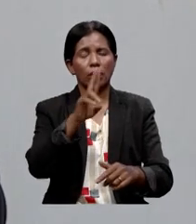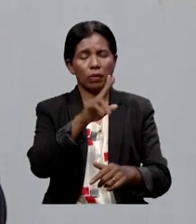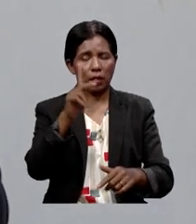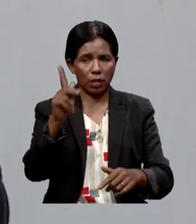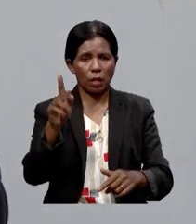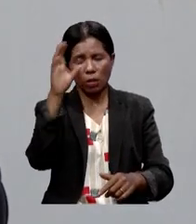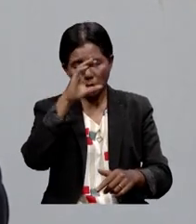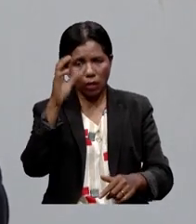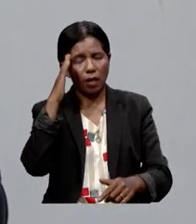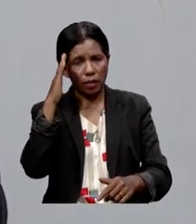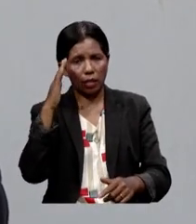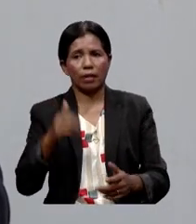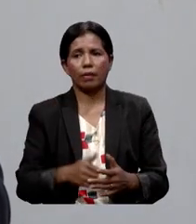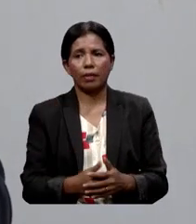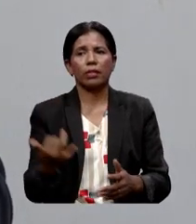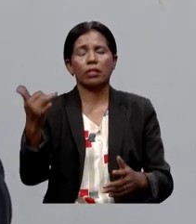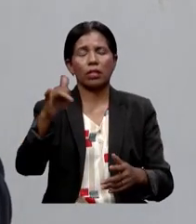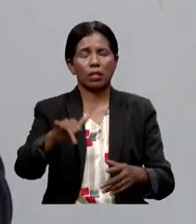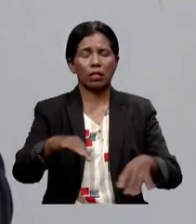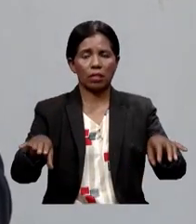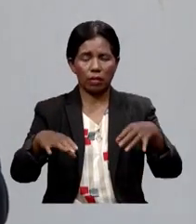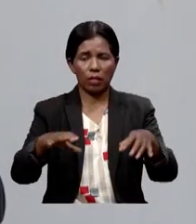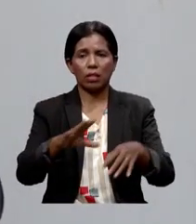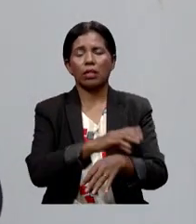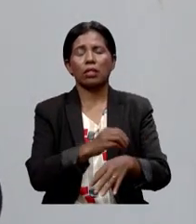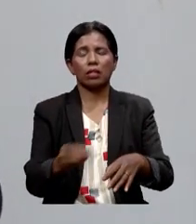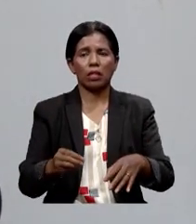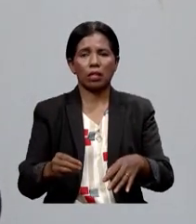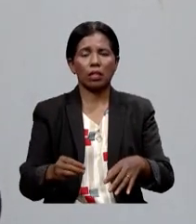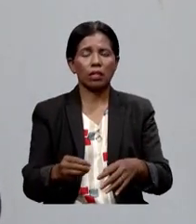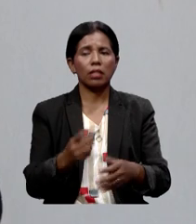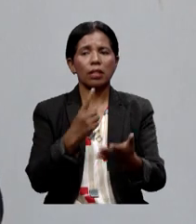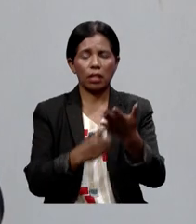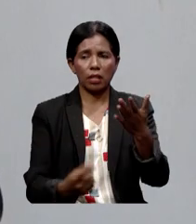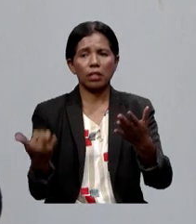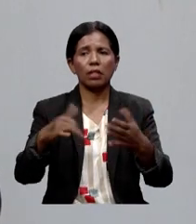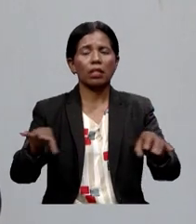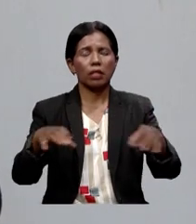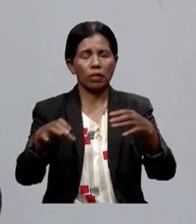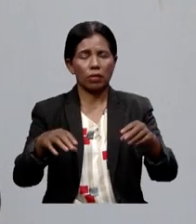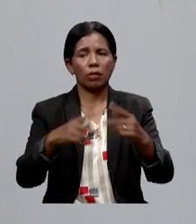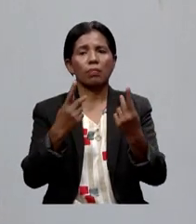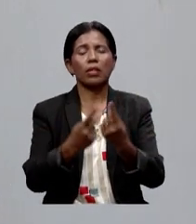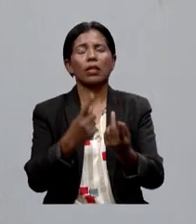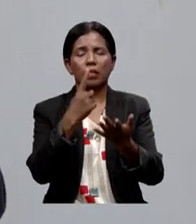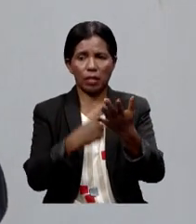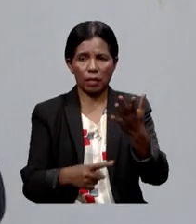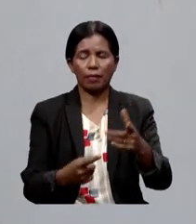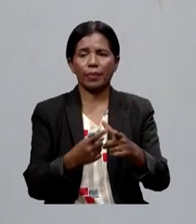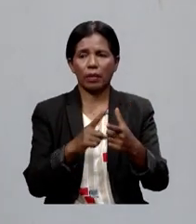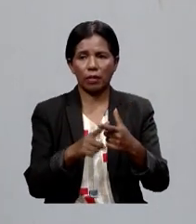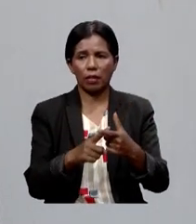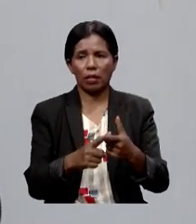Boca Atene, Sirne situação, setor Sira Serviço e setor saída. Depois